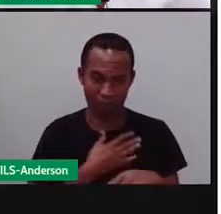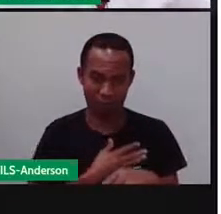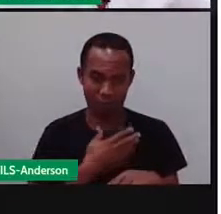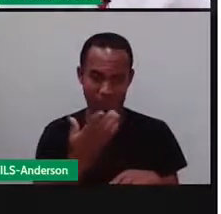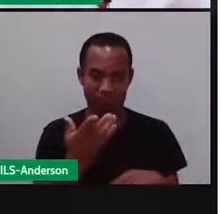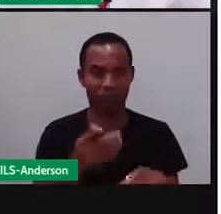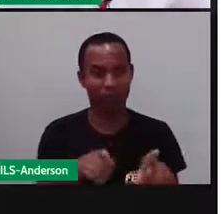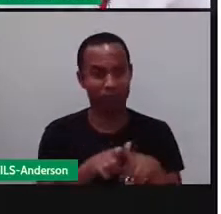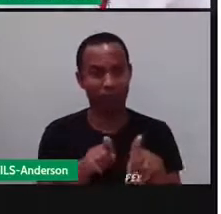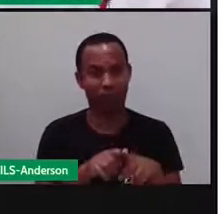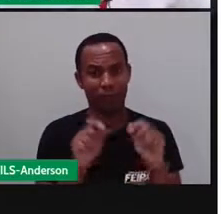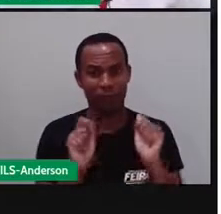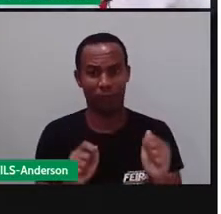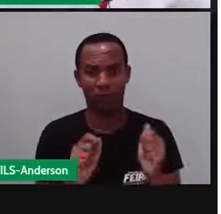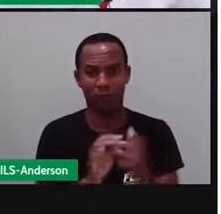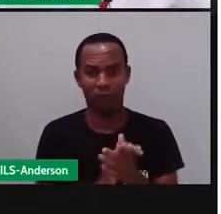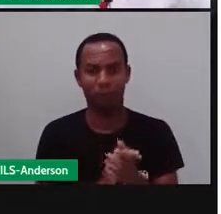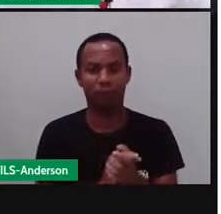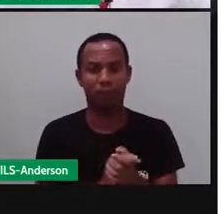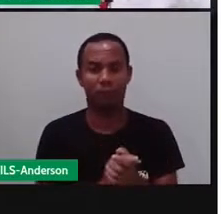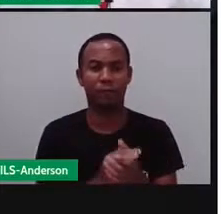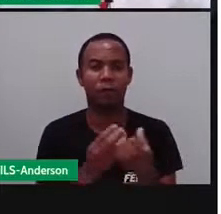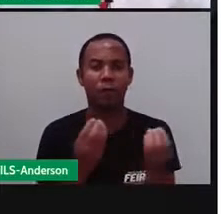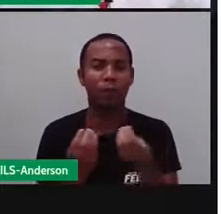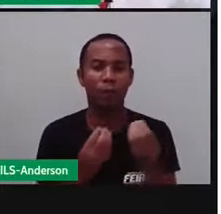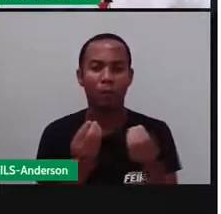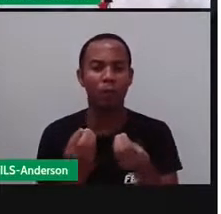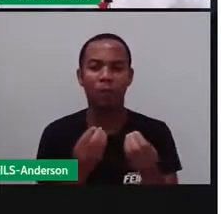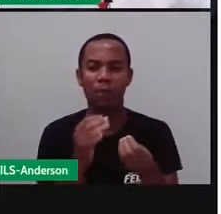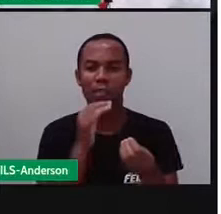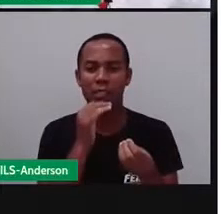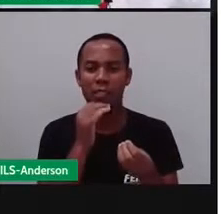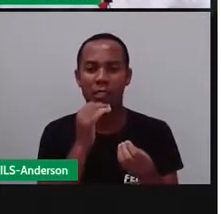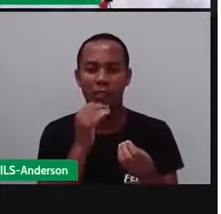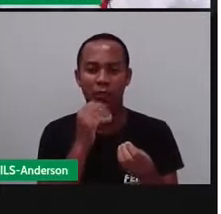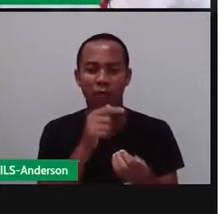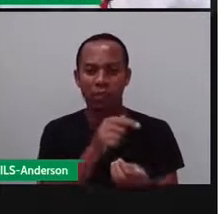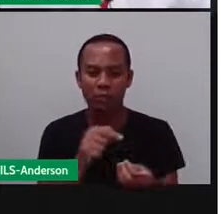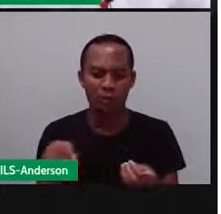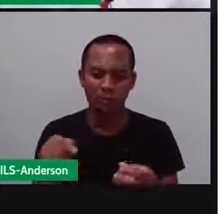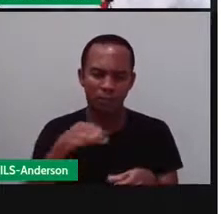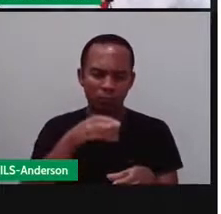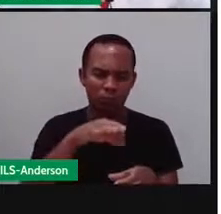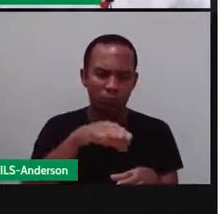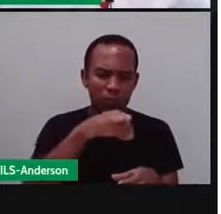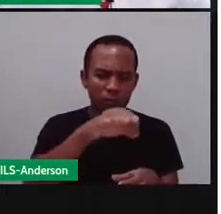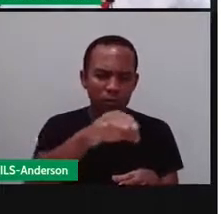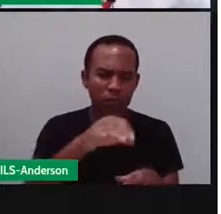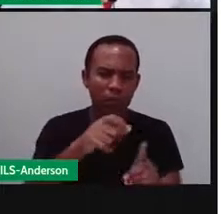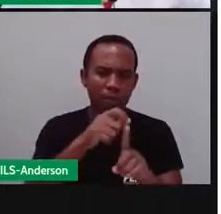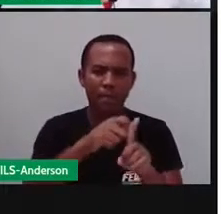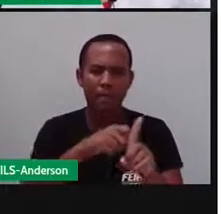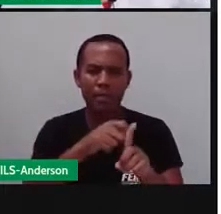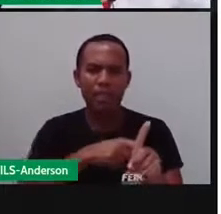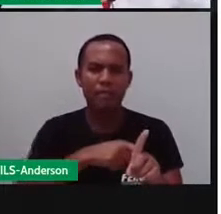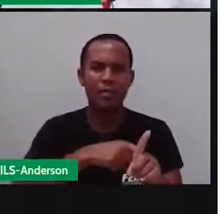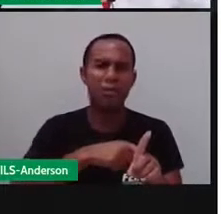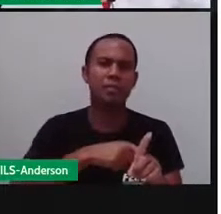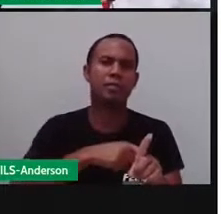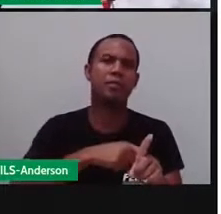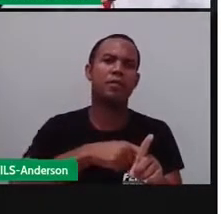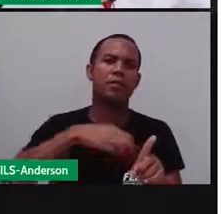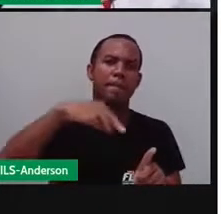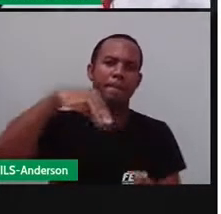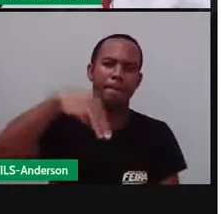trigo. A tradição é plantar na semana de São José, mês de março, para colher em junho,